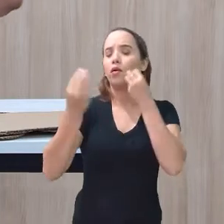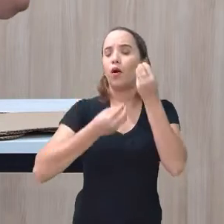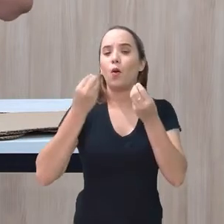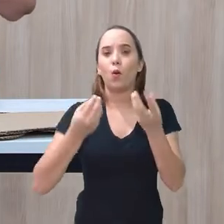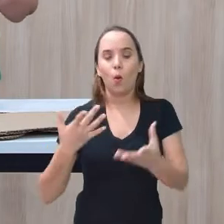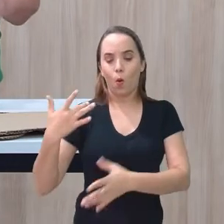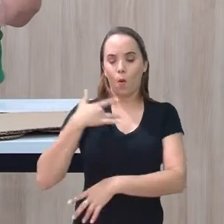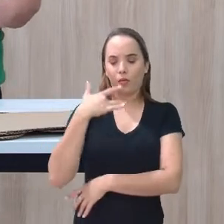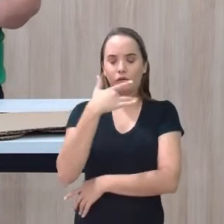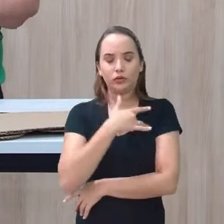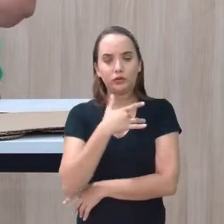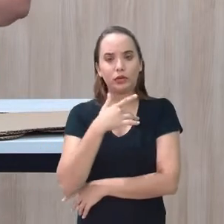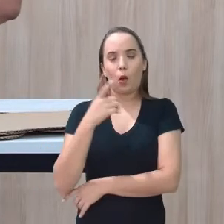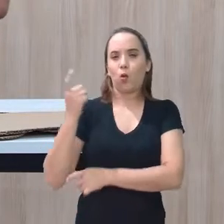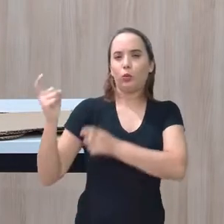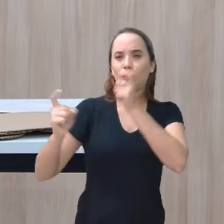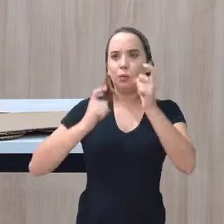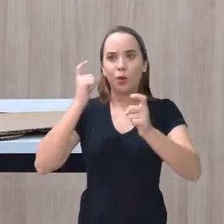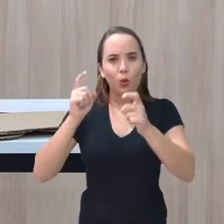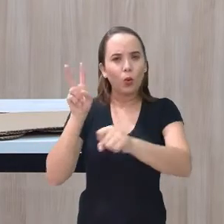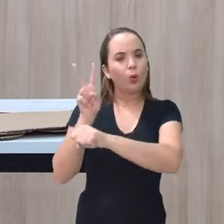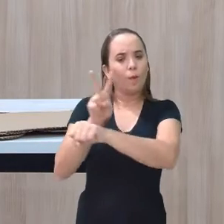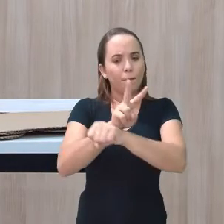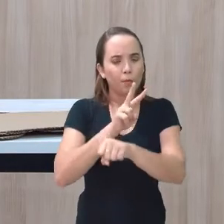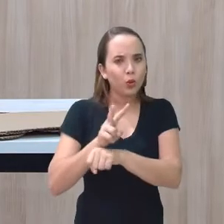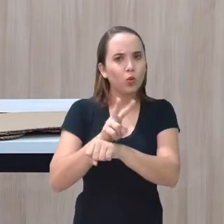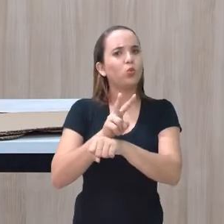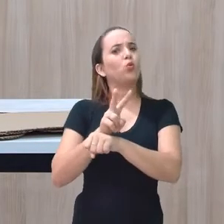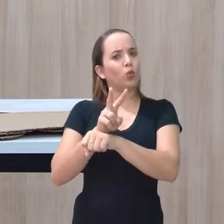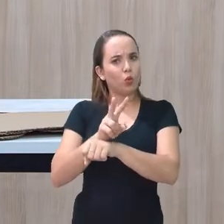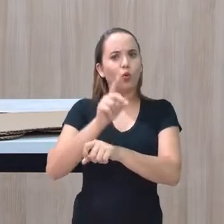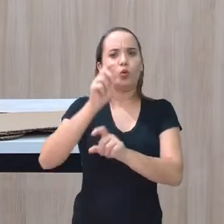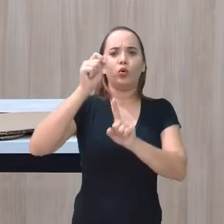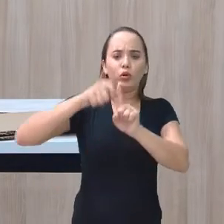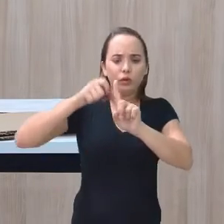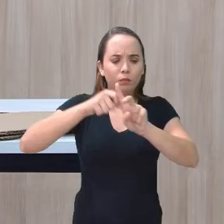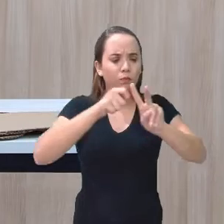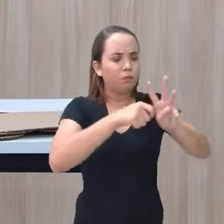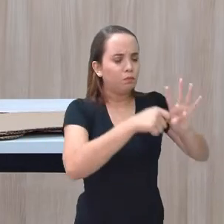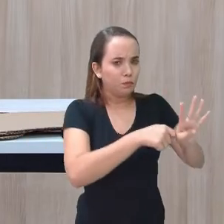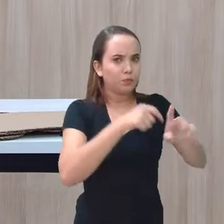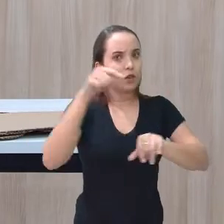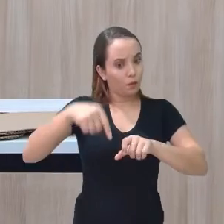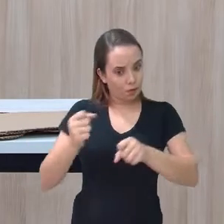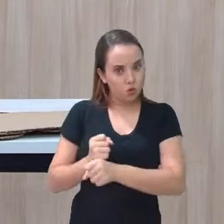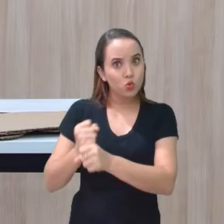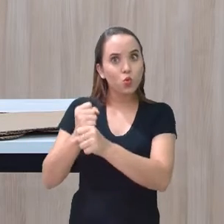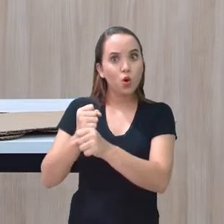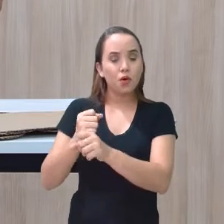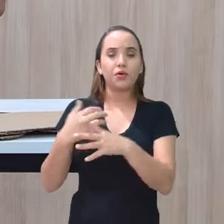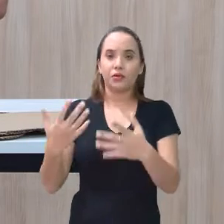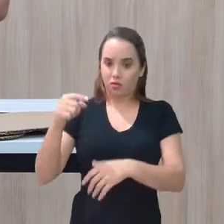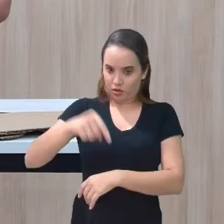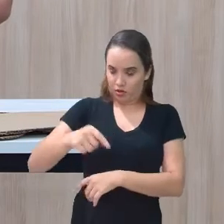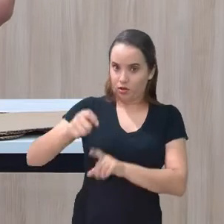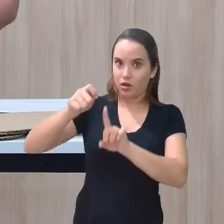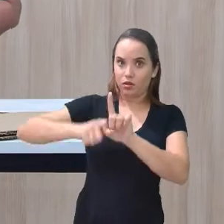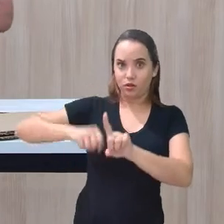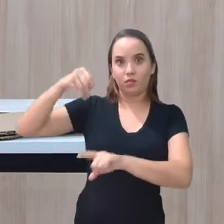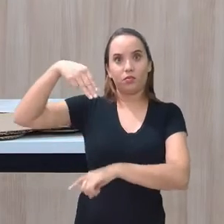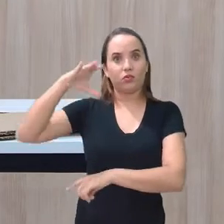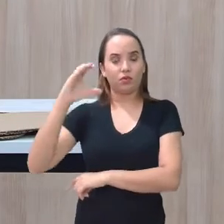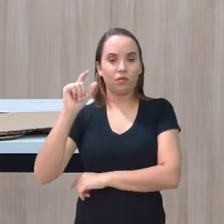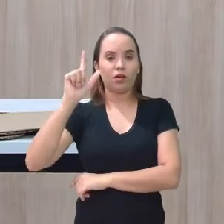se preocupando, está investindo em cada mês. E nesse mês de março é o câncer de colo do